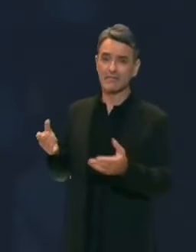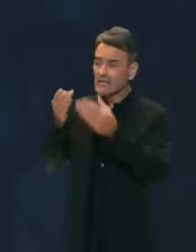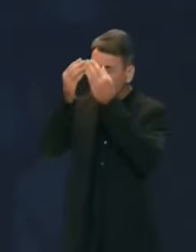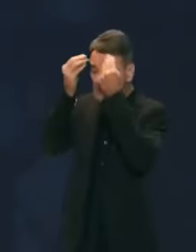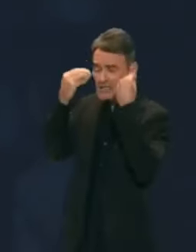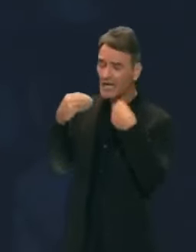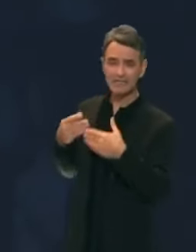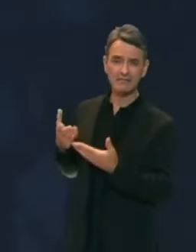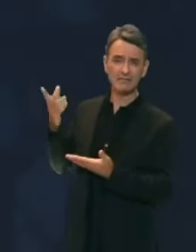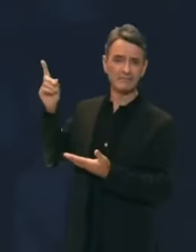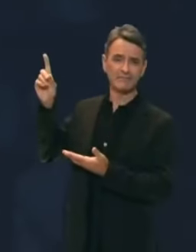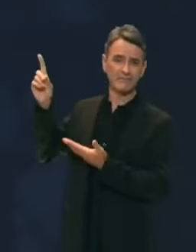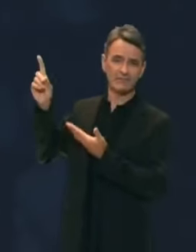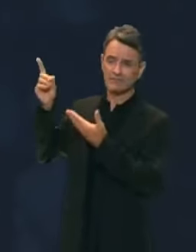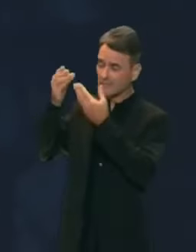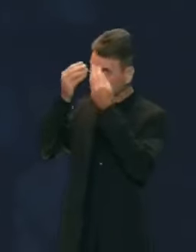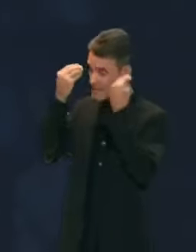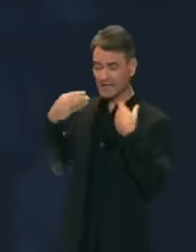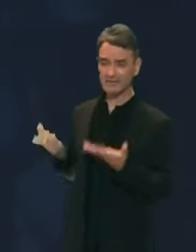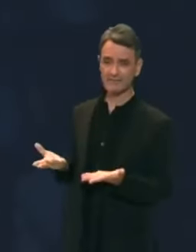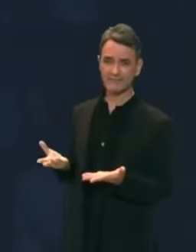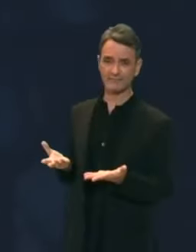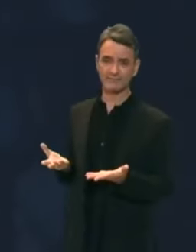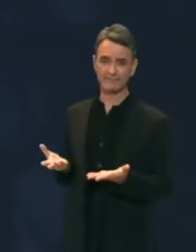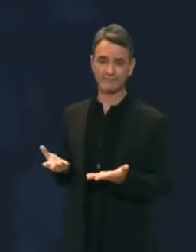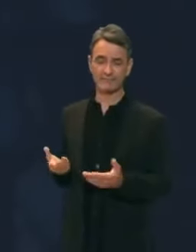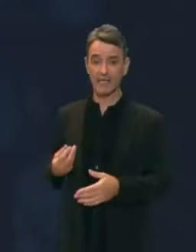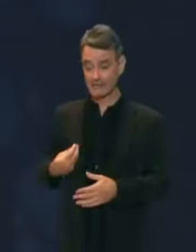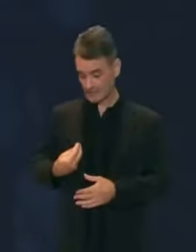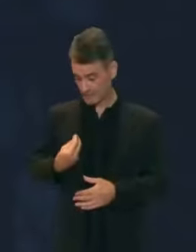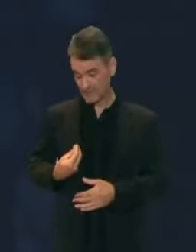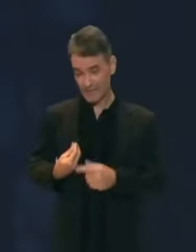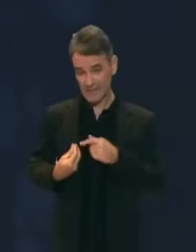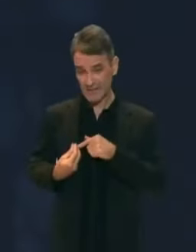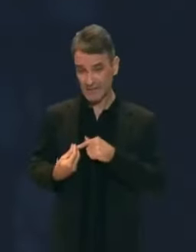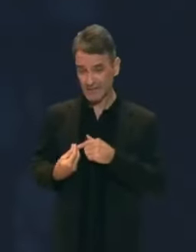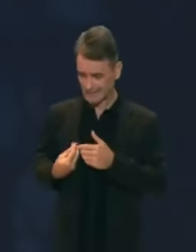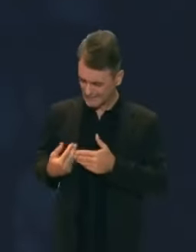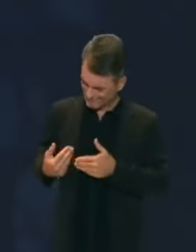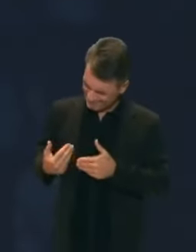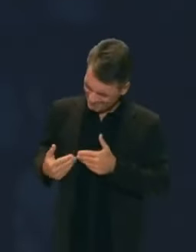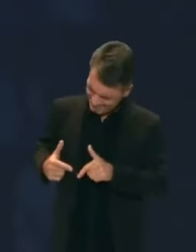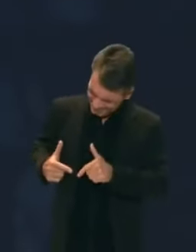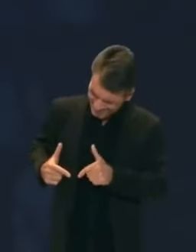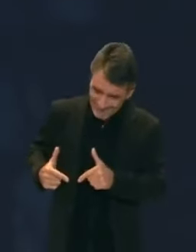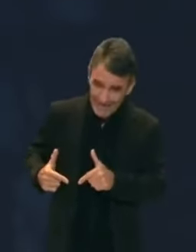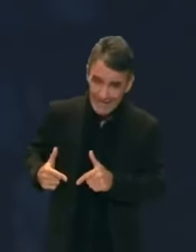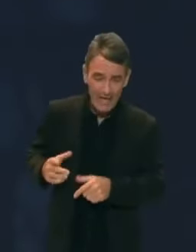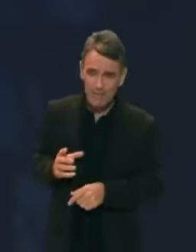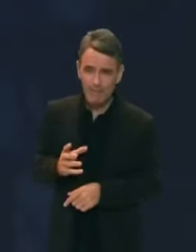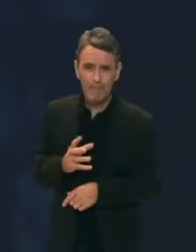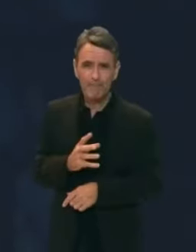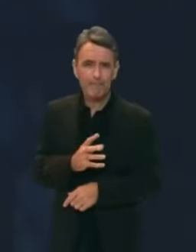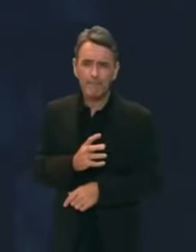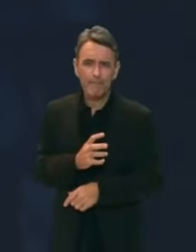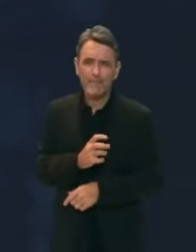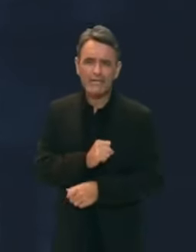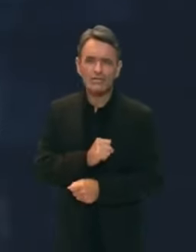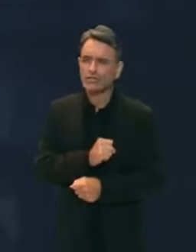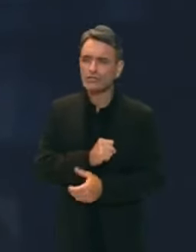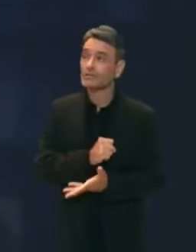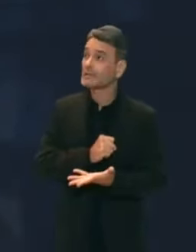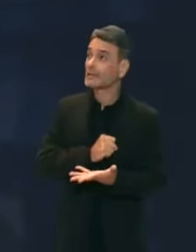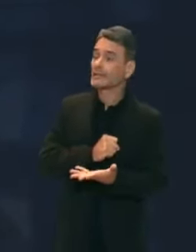E não deve ser assim. Viver a vida de forma intensa, apaixonada, é aproveitar a